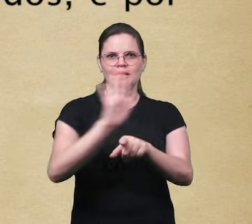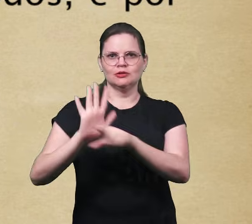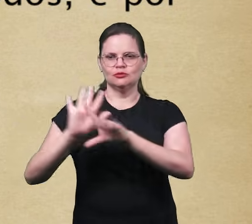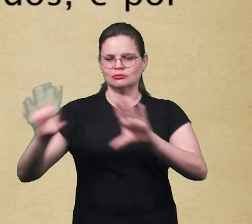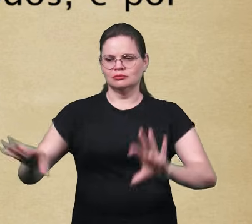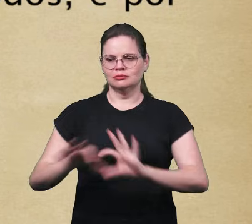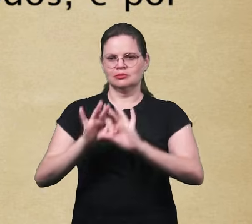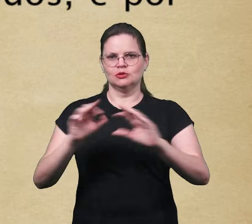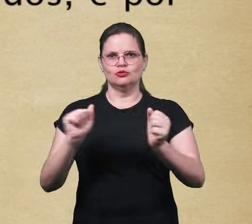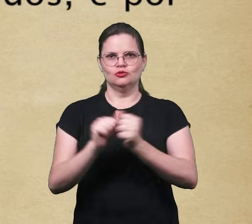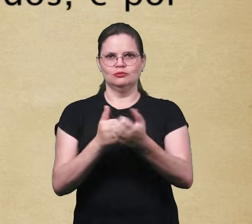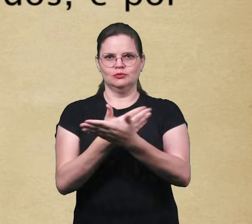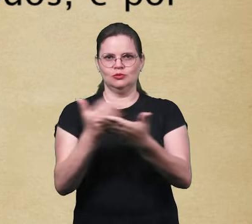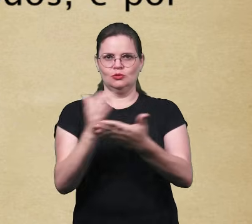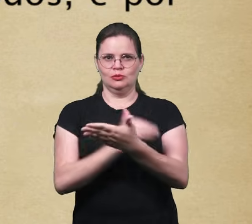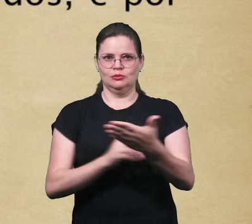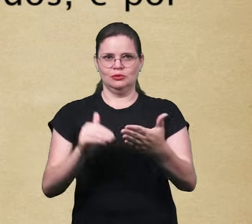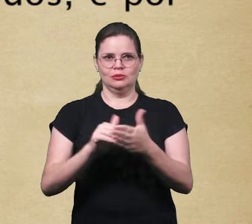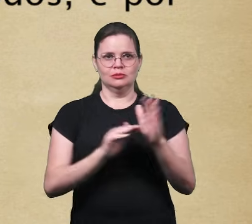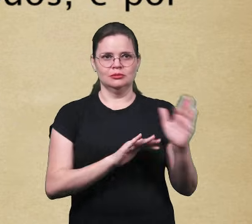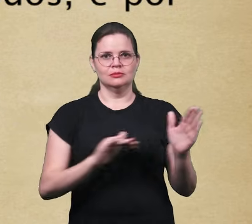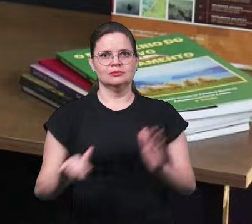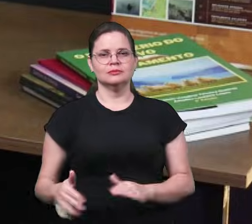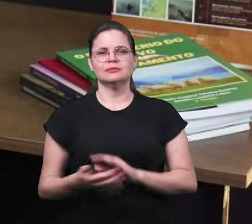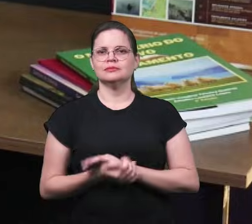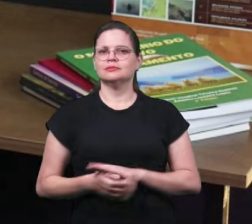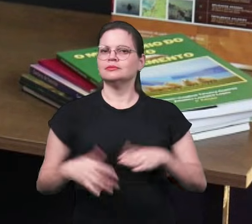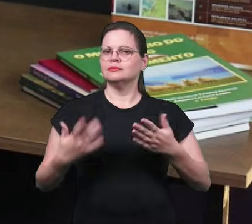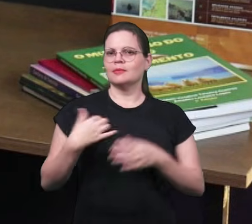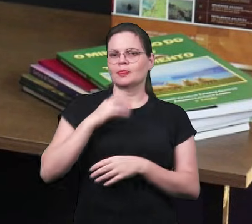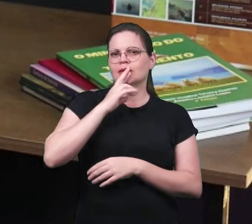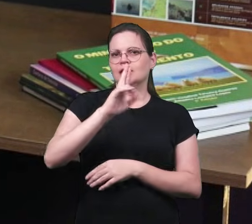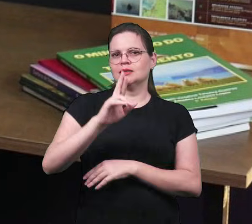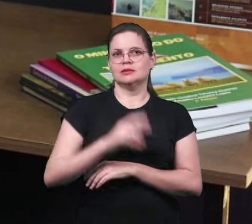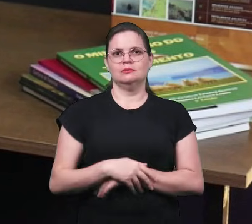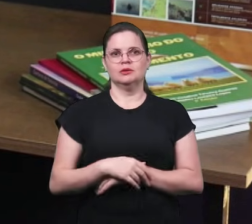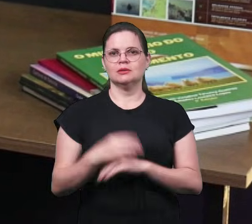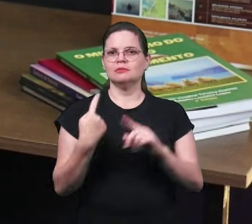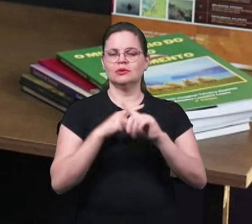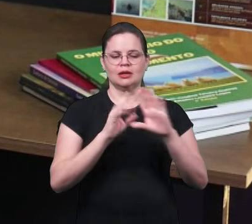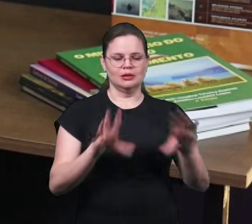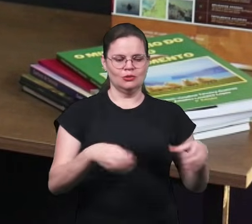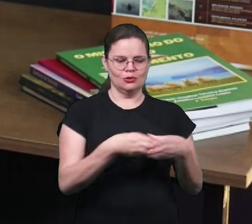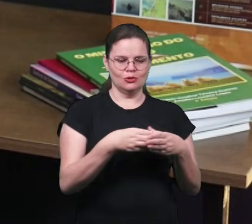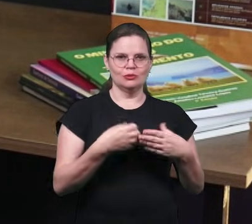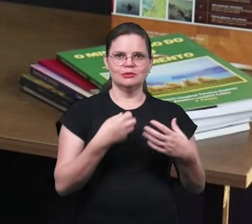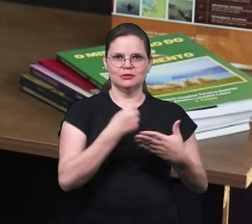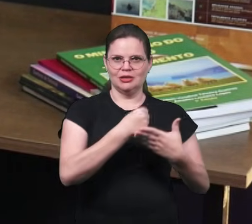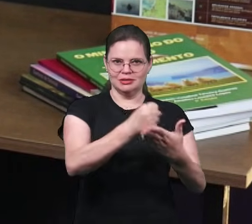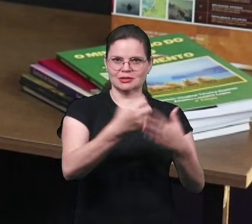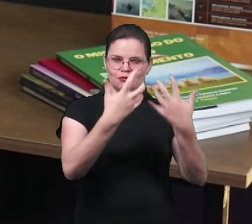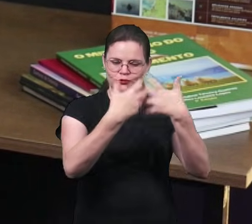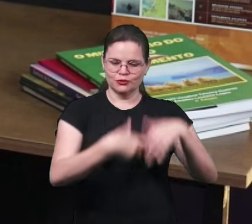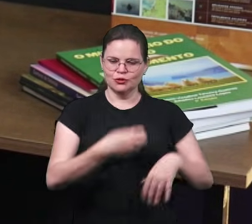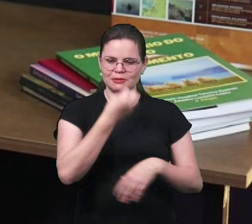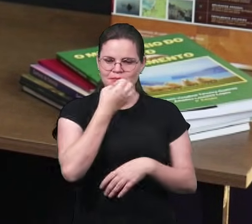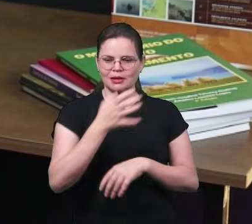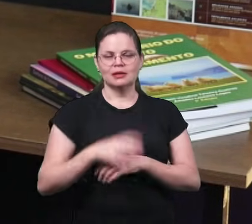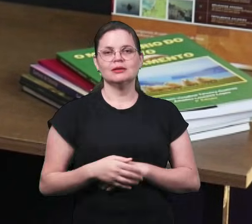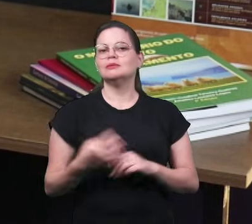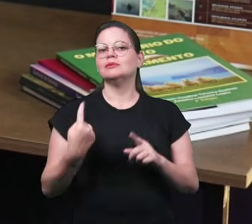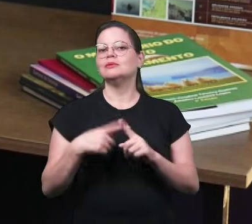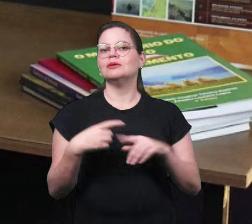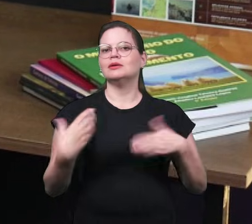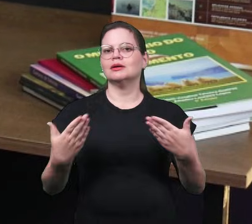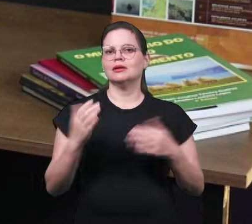todos. Então a resposta, né? Por que os grupos de assistência eles funcionam? Porque